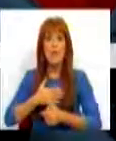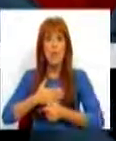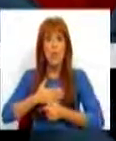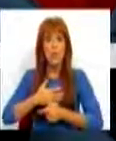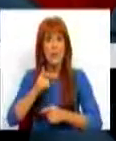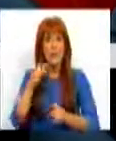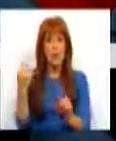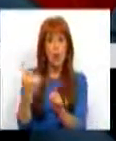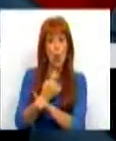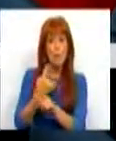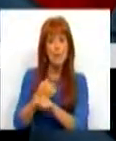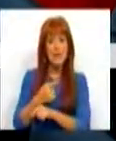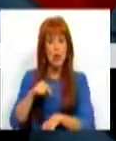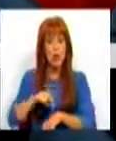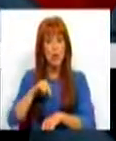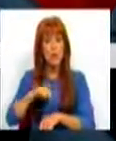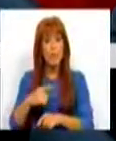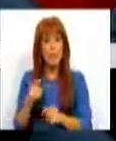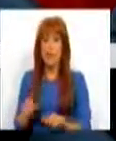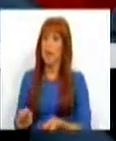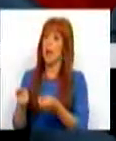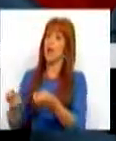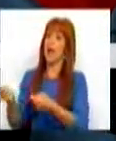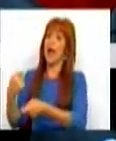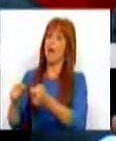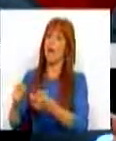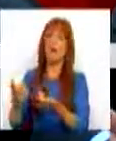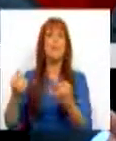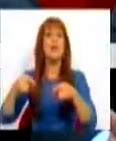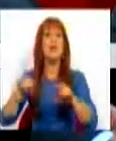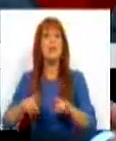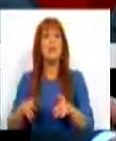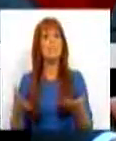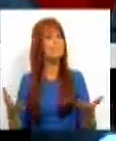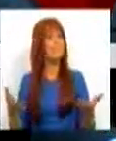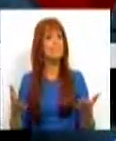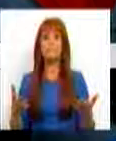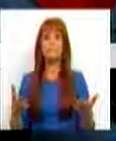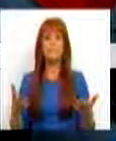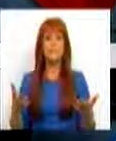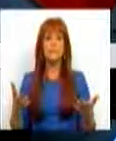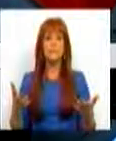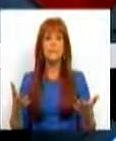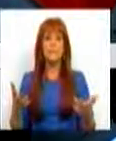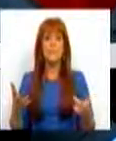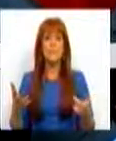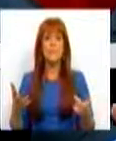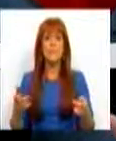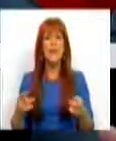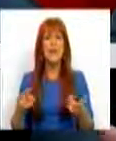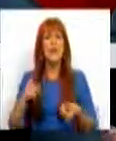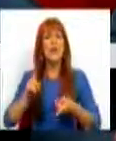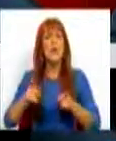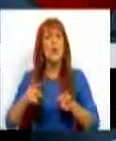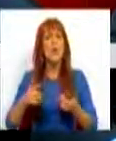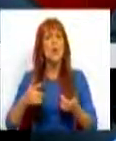no momento anterior, porque, de facto, os ativos têm o seu